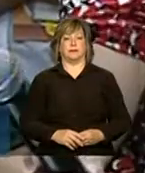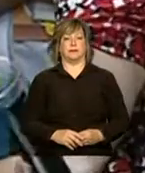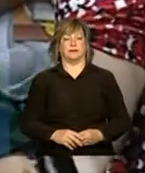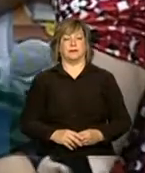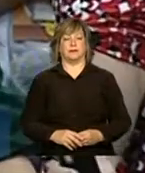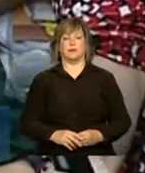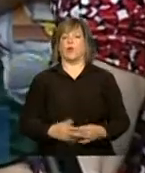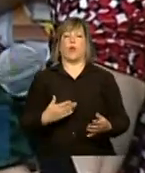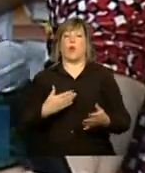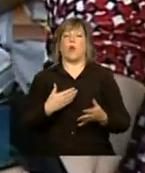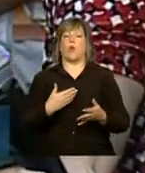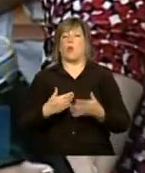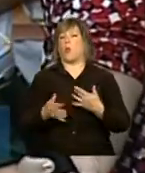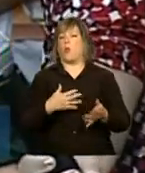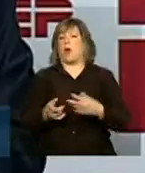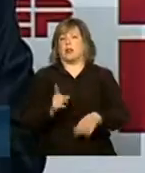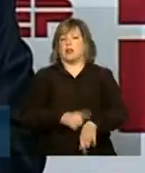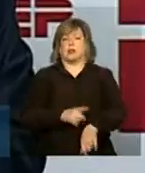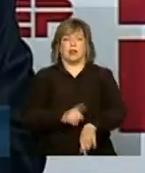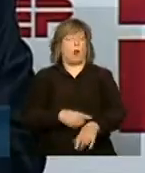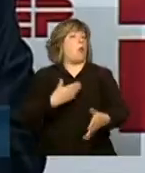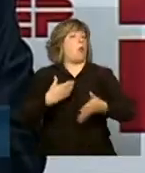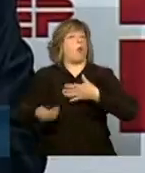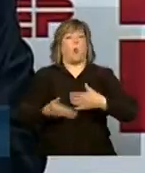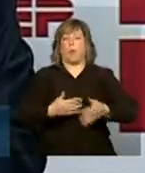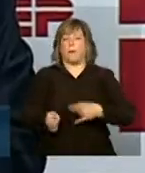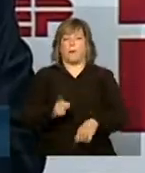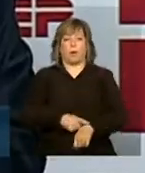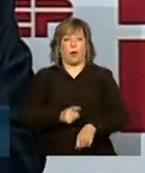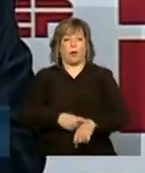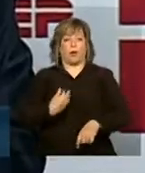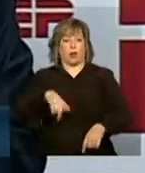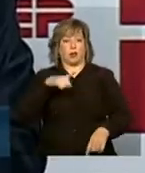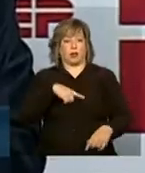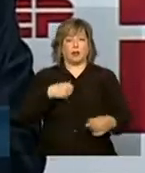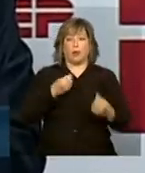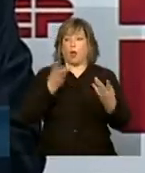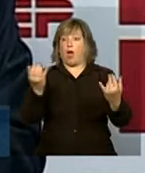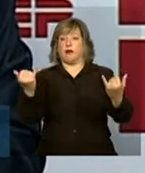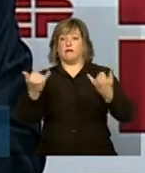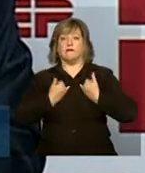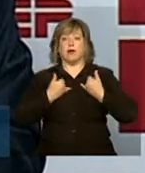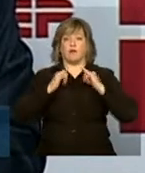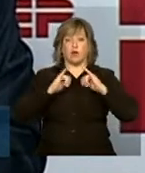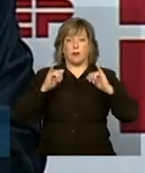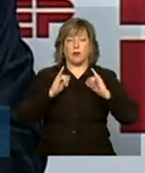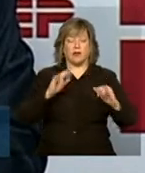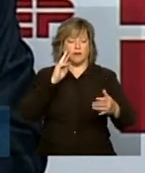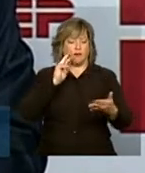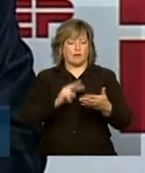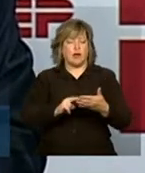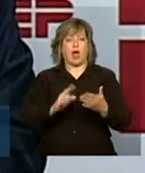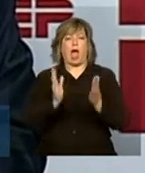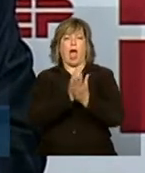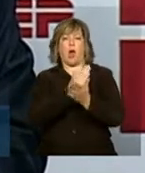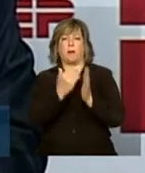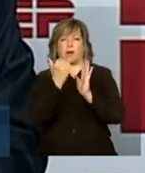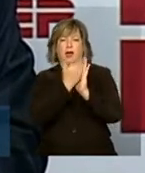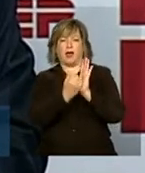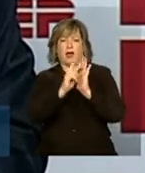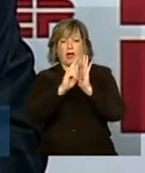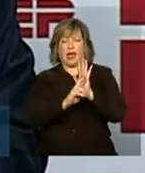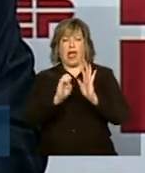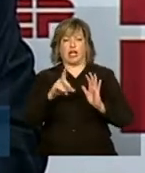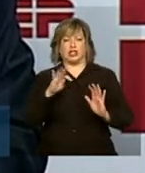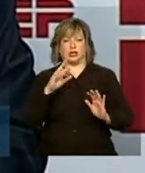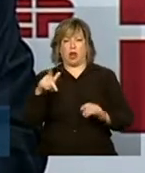a qualquer tempo, qualquer momento que a gente tenha uma informação que mostre que alguma cláusula digital prevista